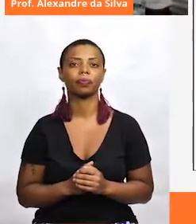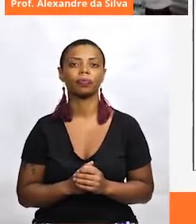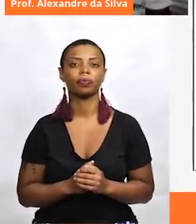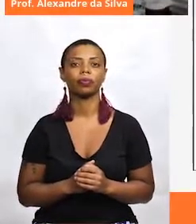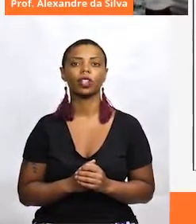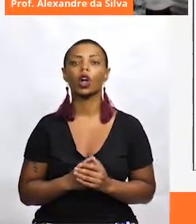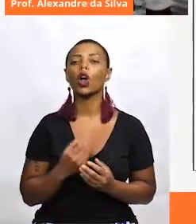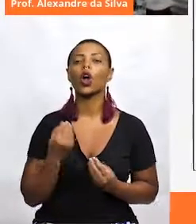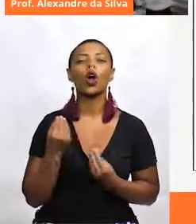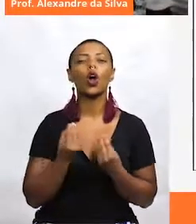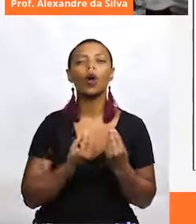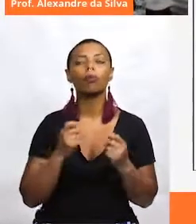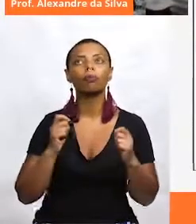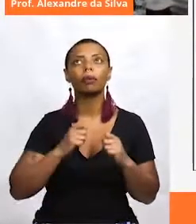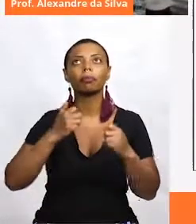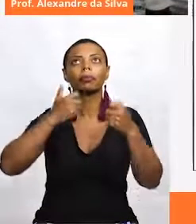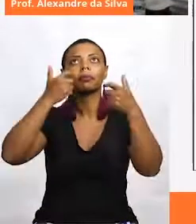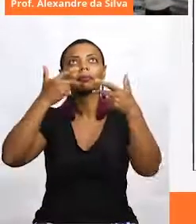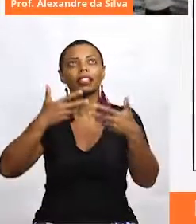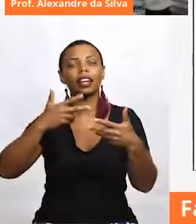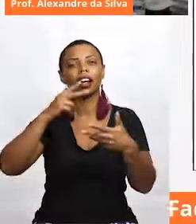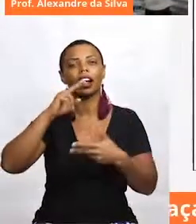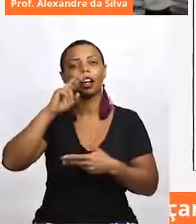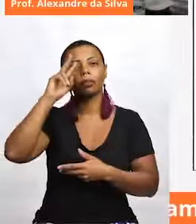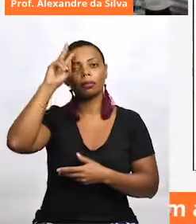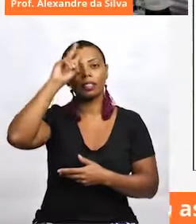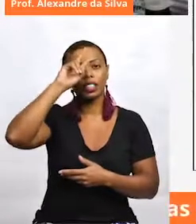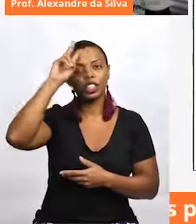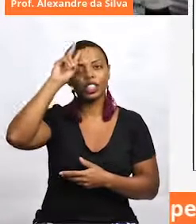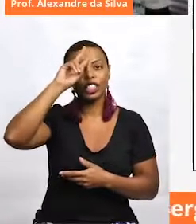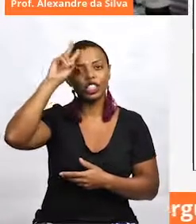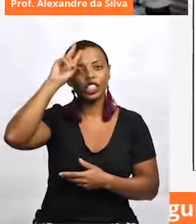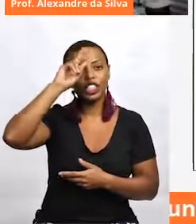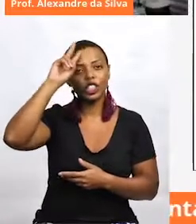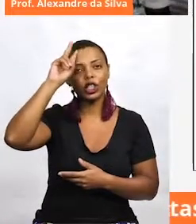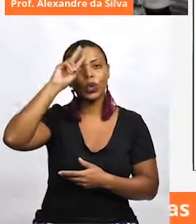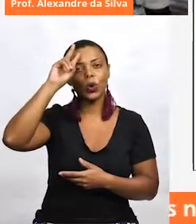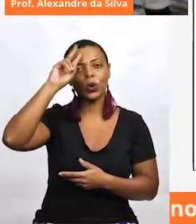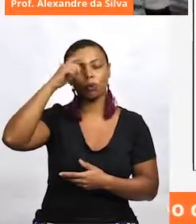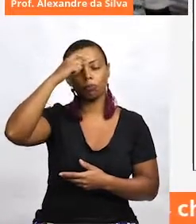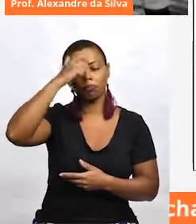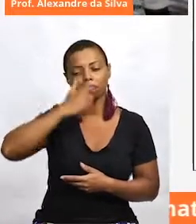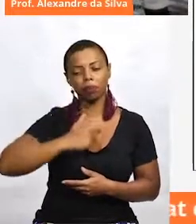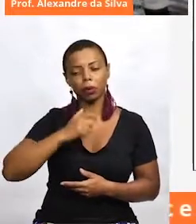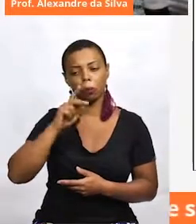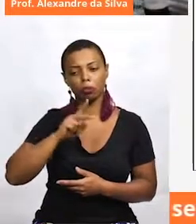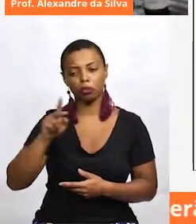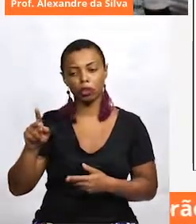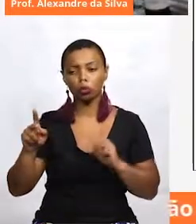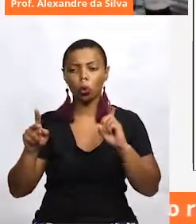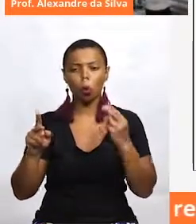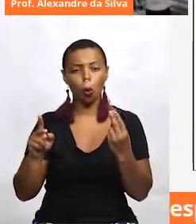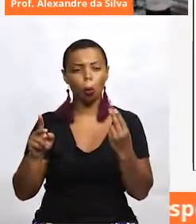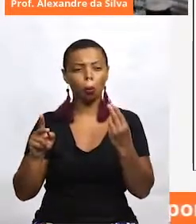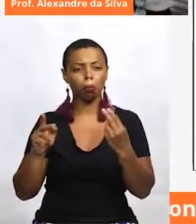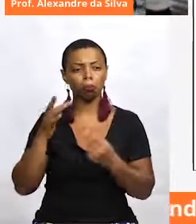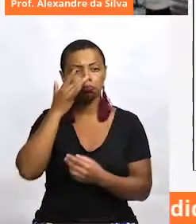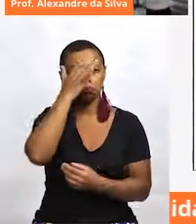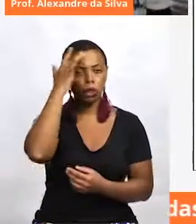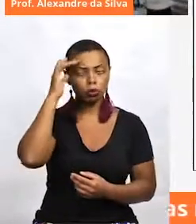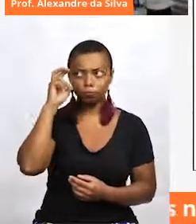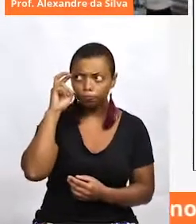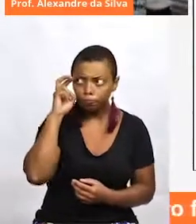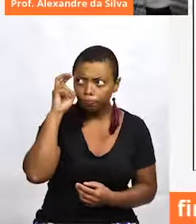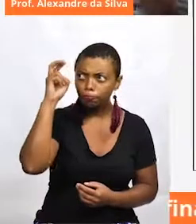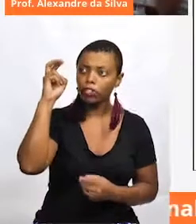Como falar, né, de uma trajetória de um professor, né, de um intelectual negro ou